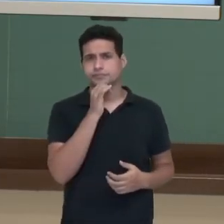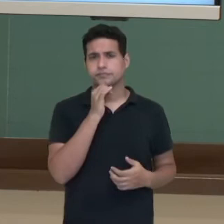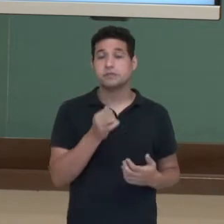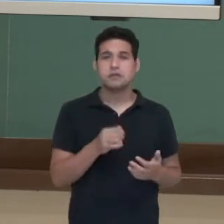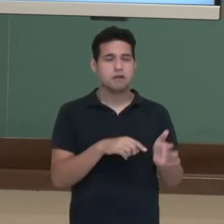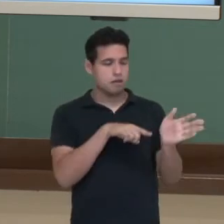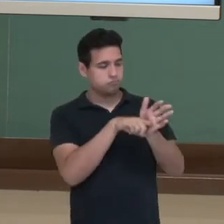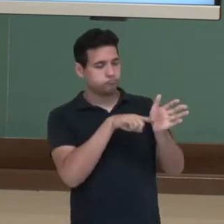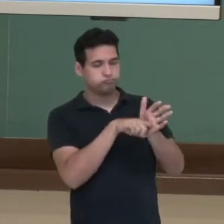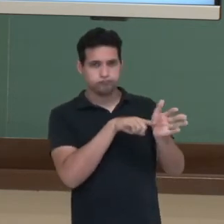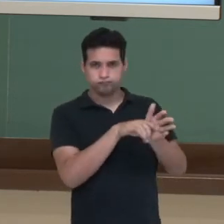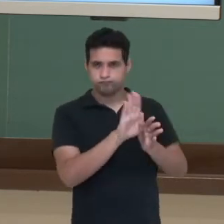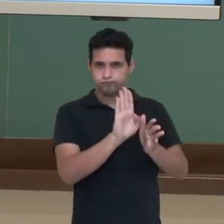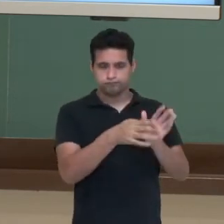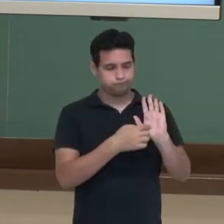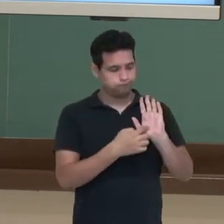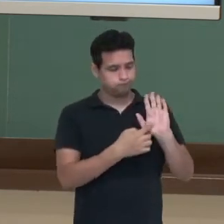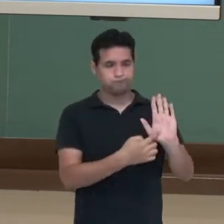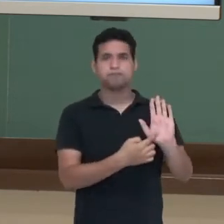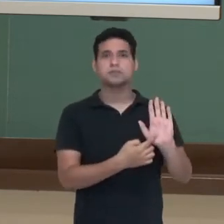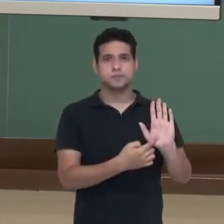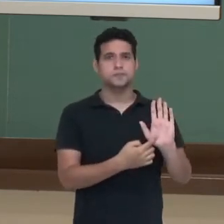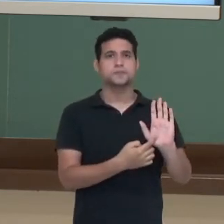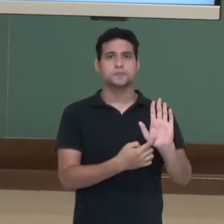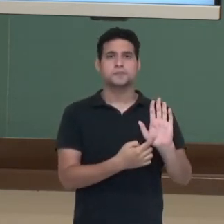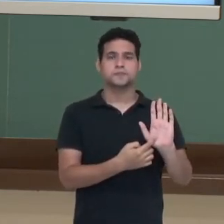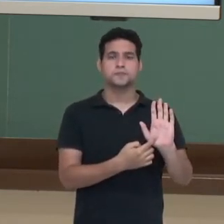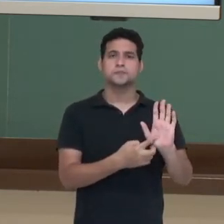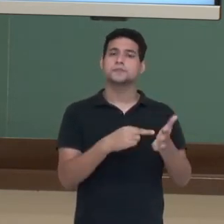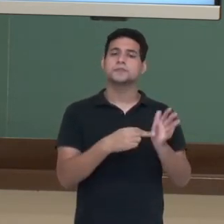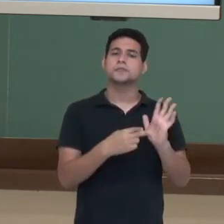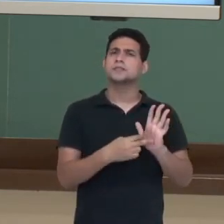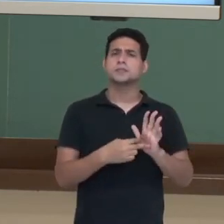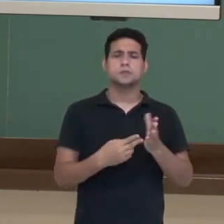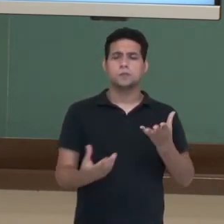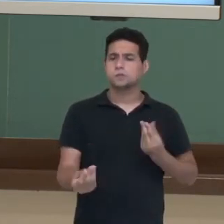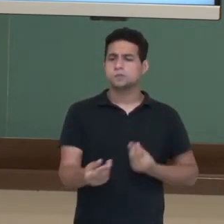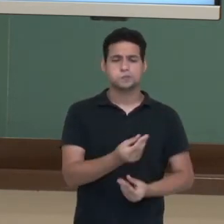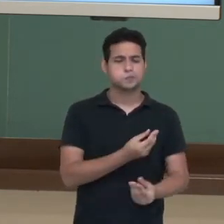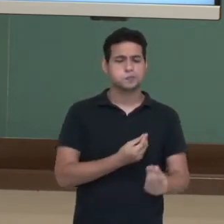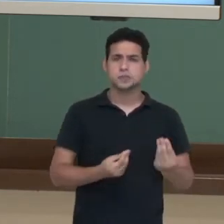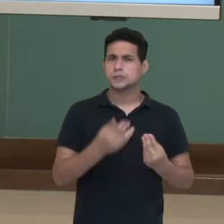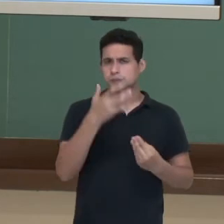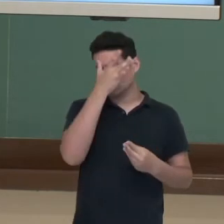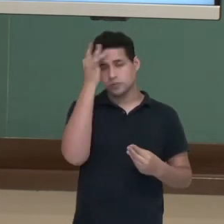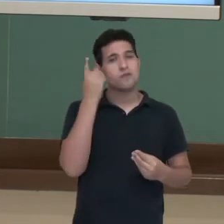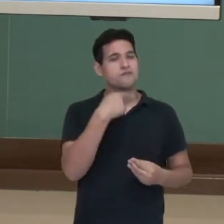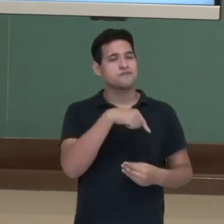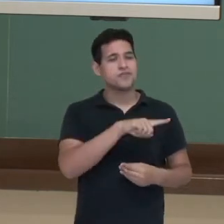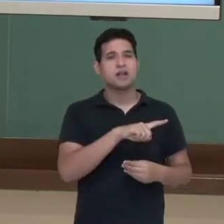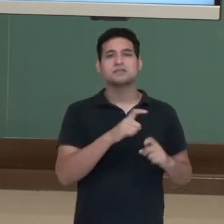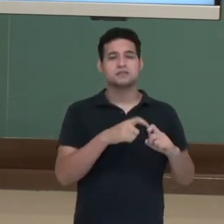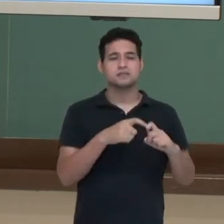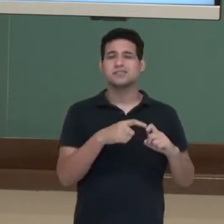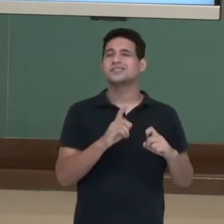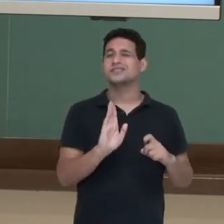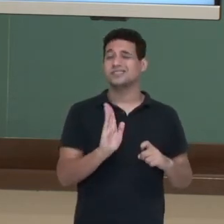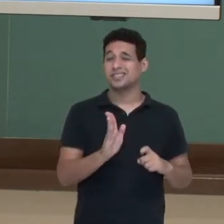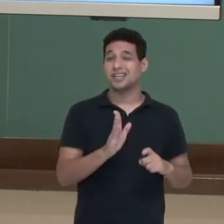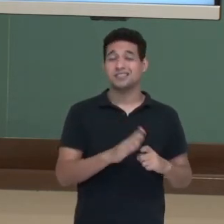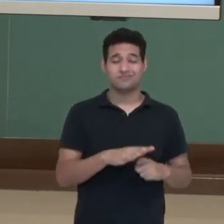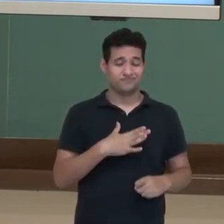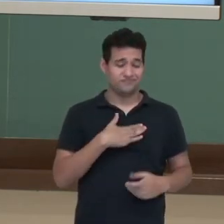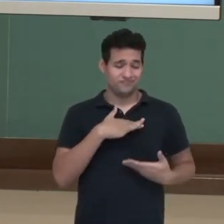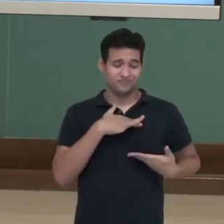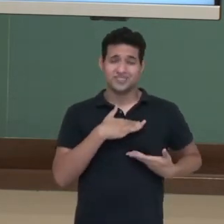com a pesquisa que eles fizeram, a maioria, quando vai tratar desse câncer, já está